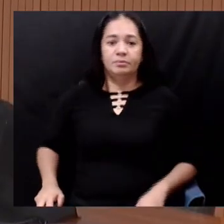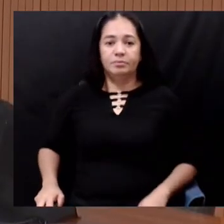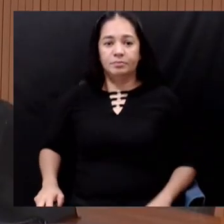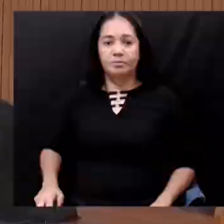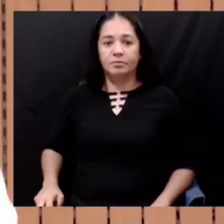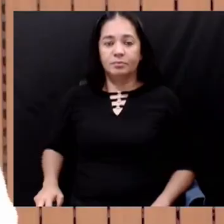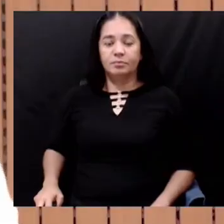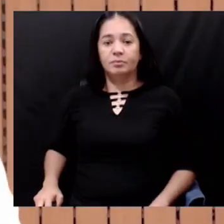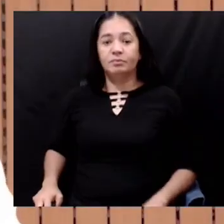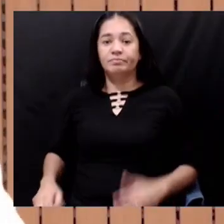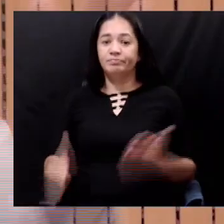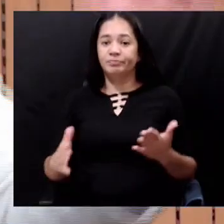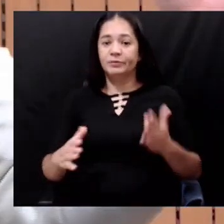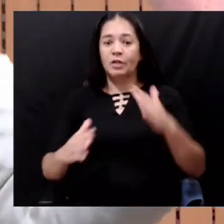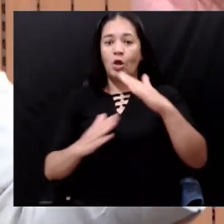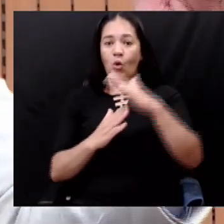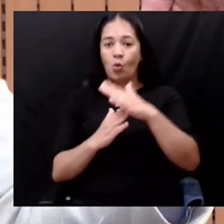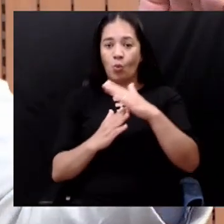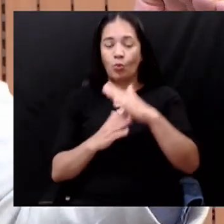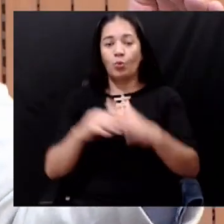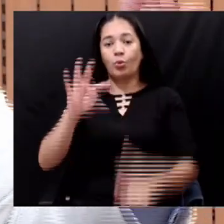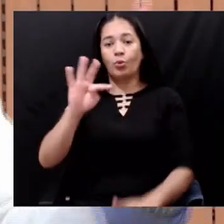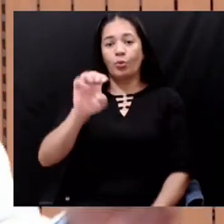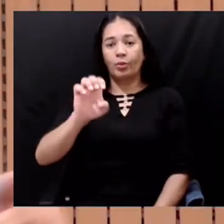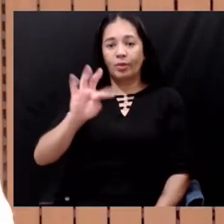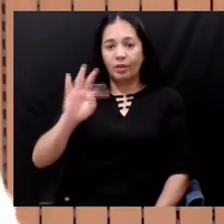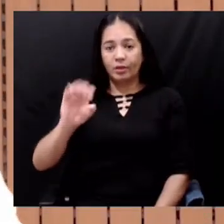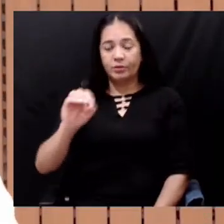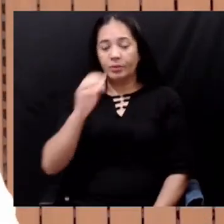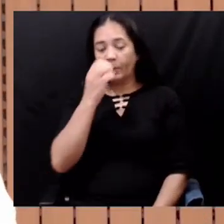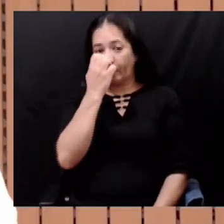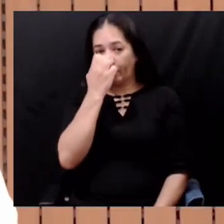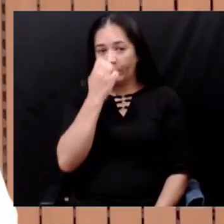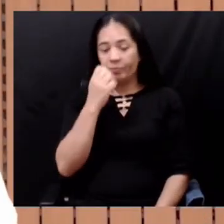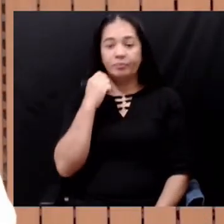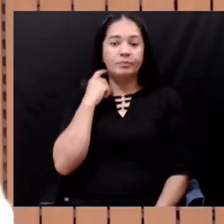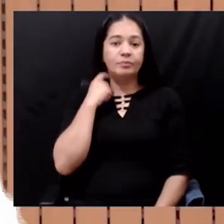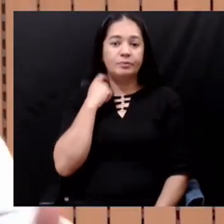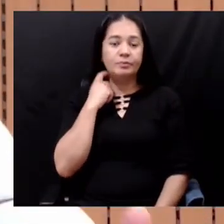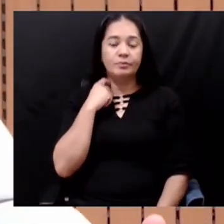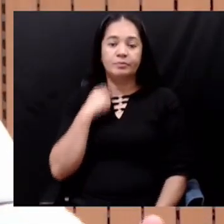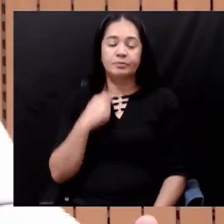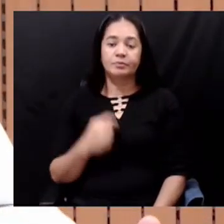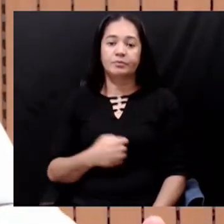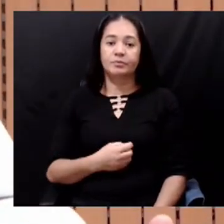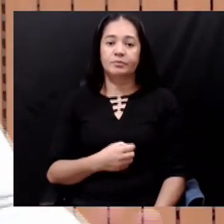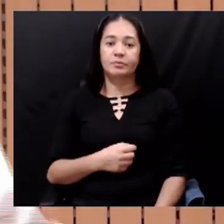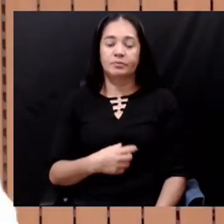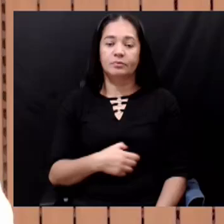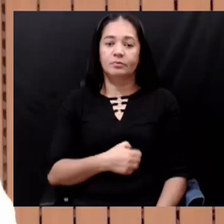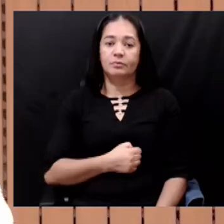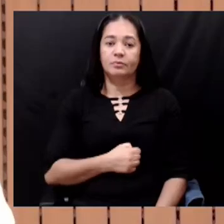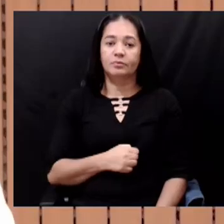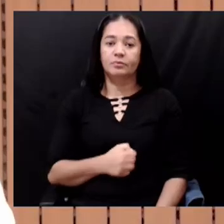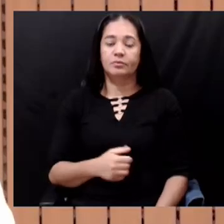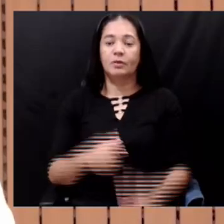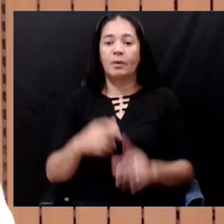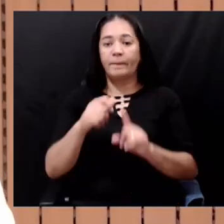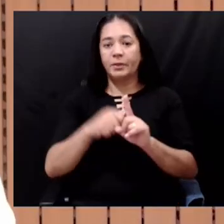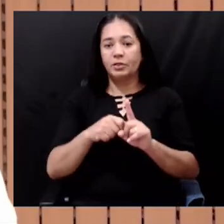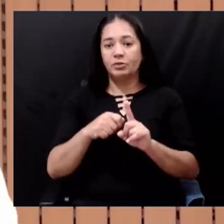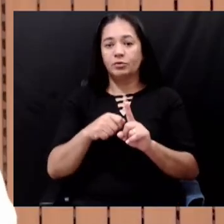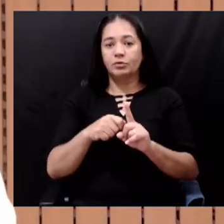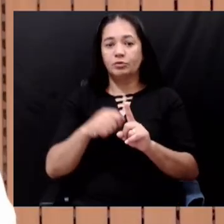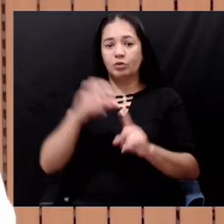repasse, que eu falei, a princípio eram 230 mil para os 9 meses, nós não conseguimos